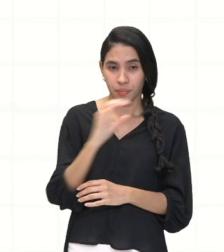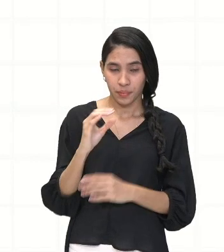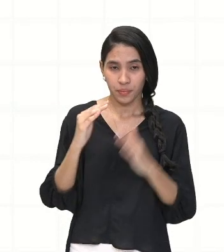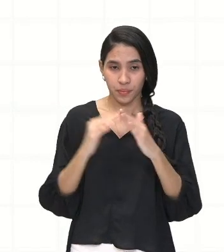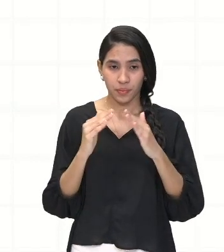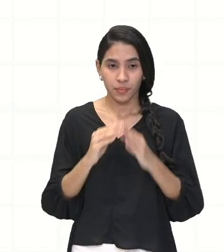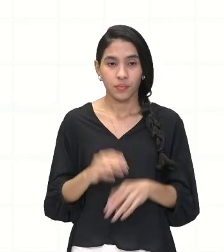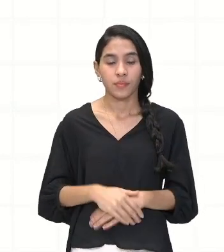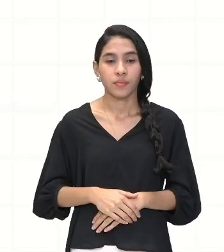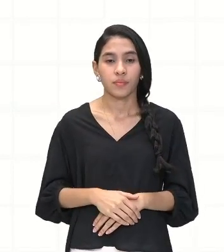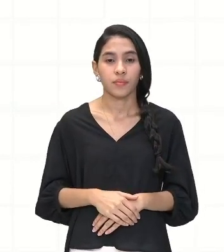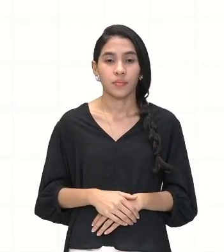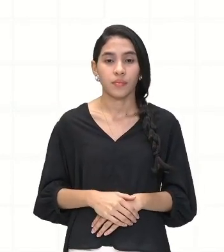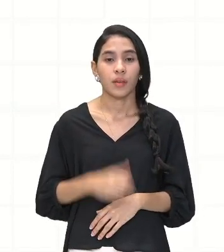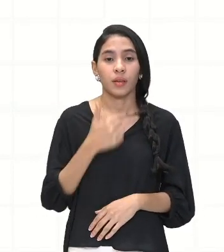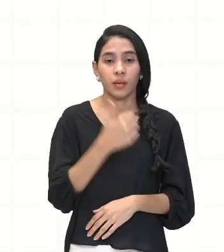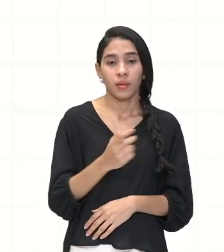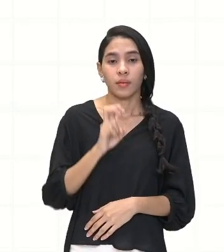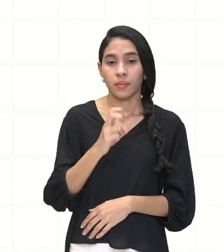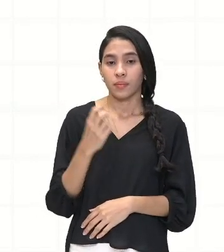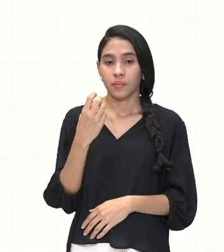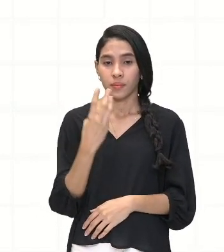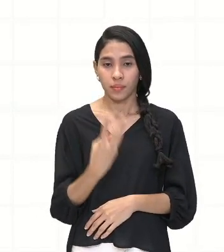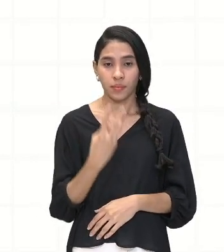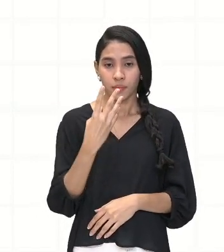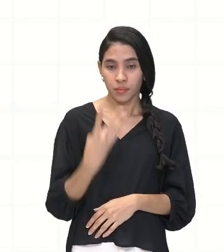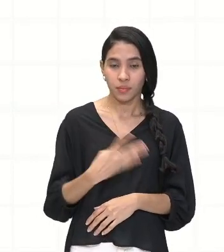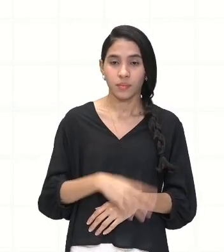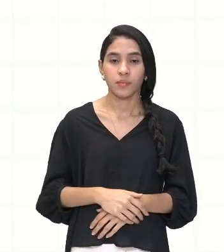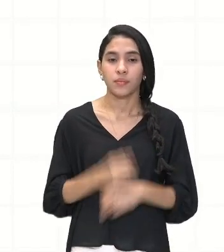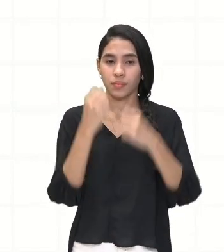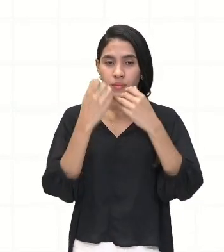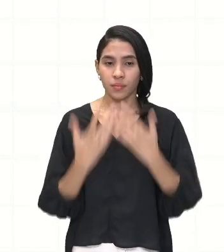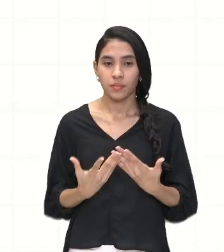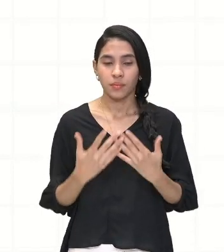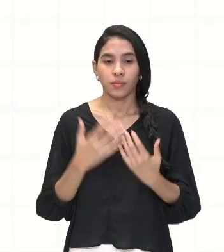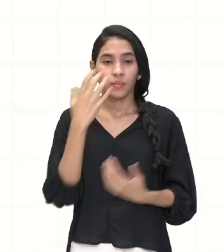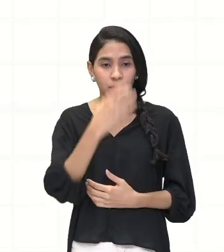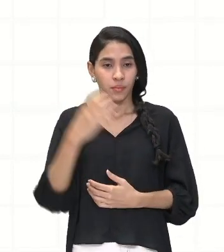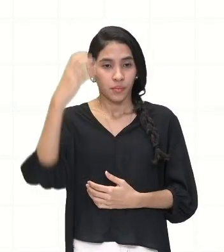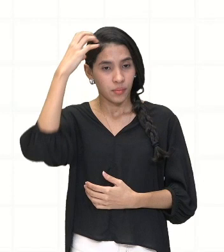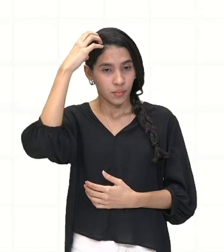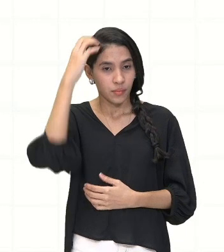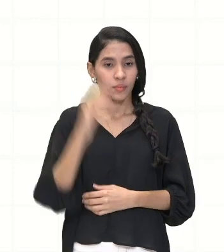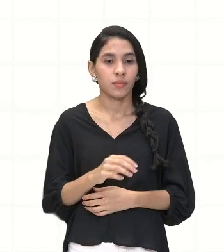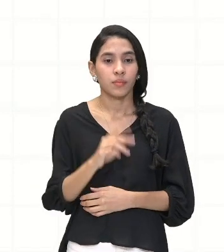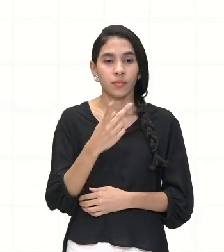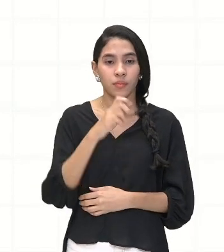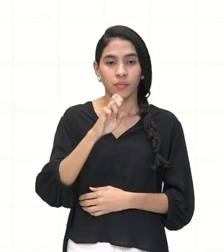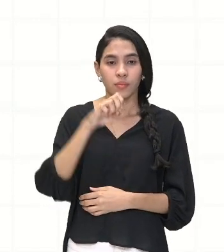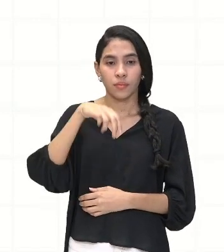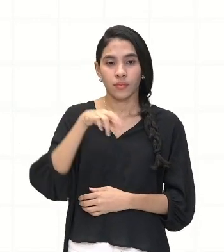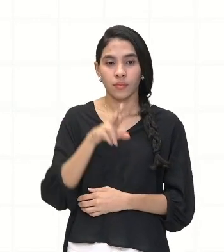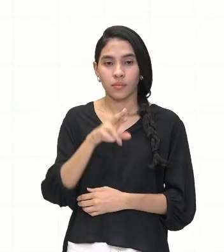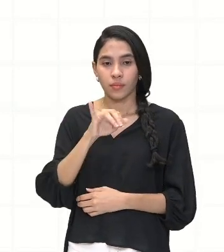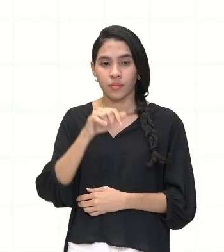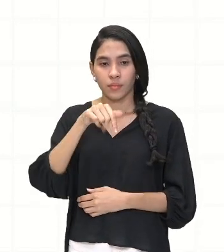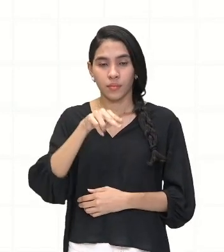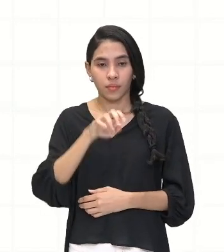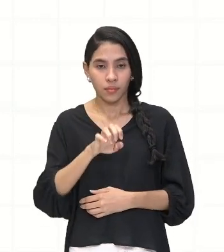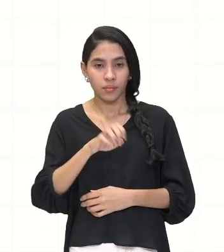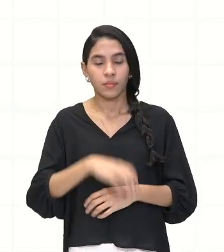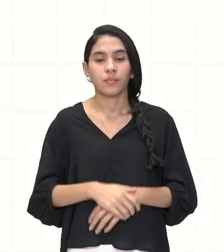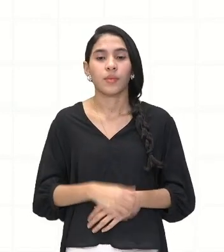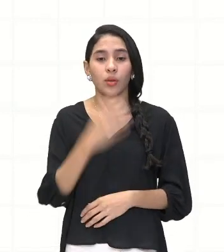em 1534, que declarou o rei Henrique como chefe supremo da Igreja da Inglaterra.